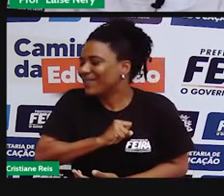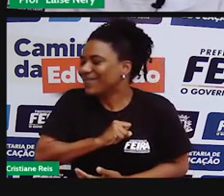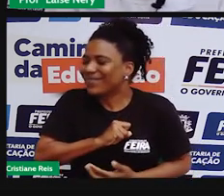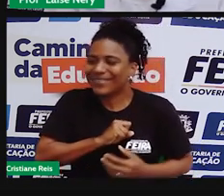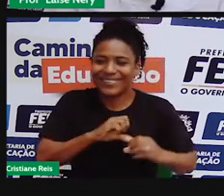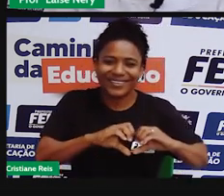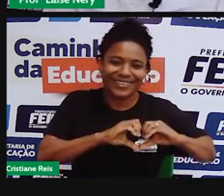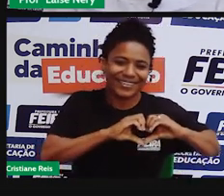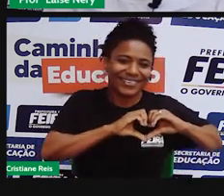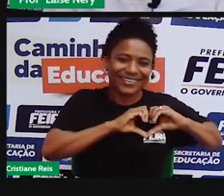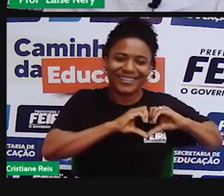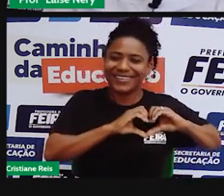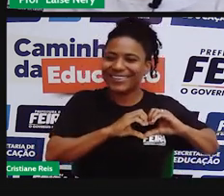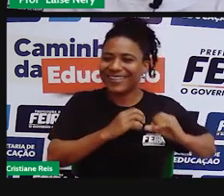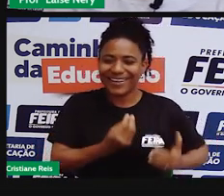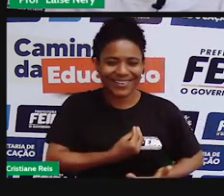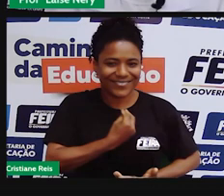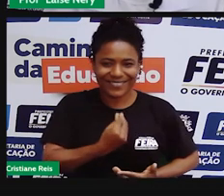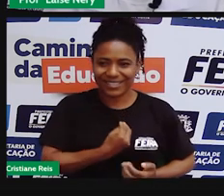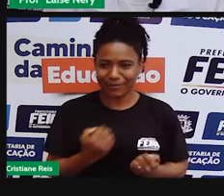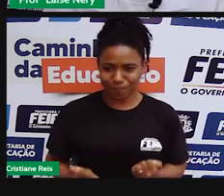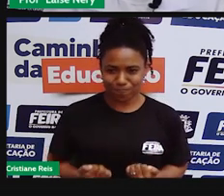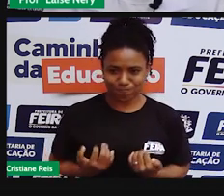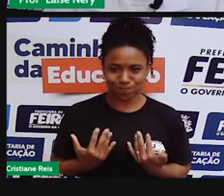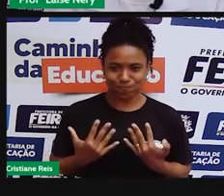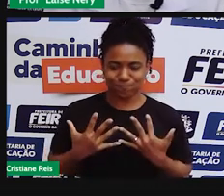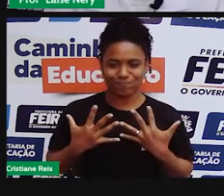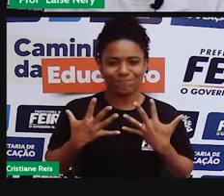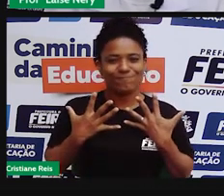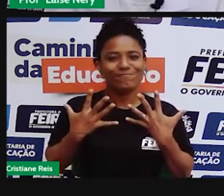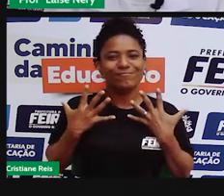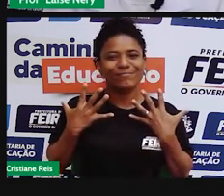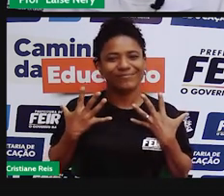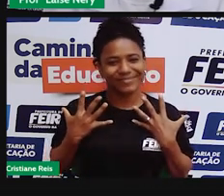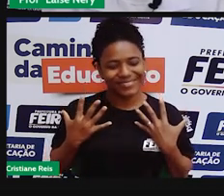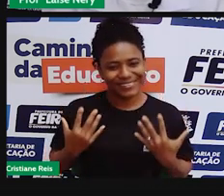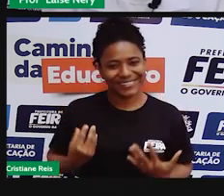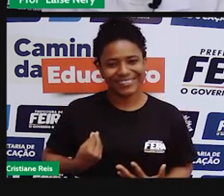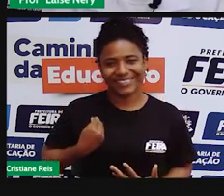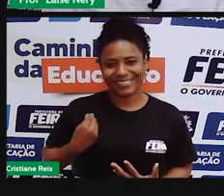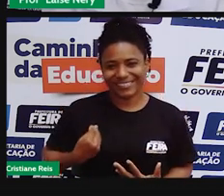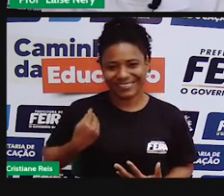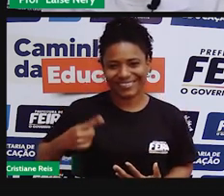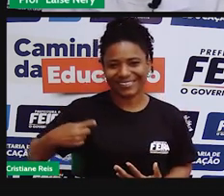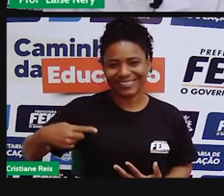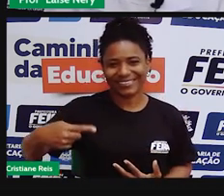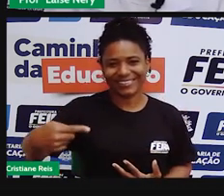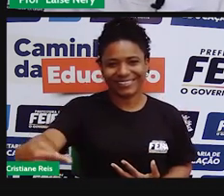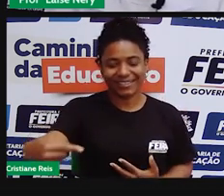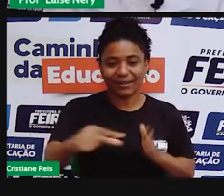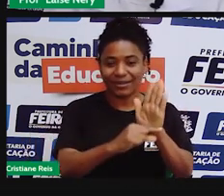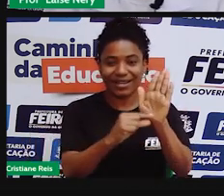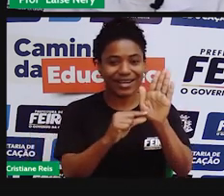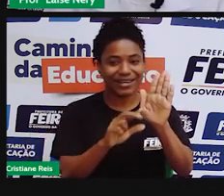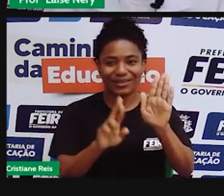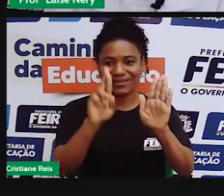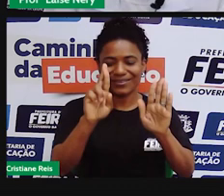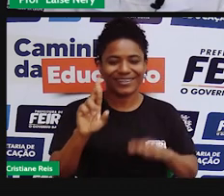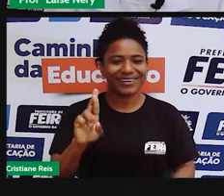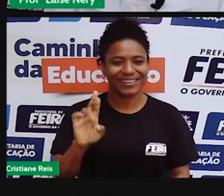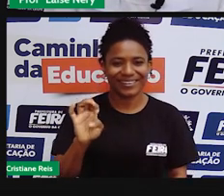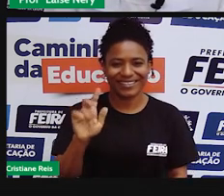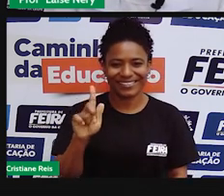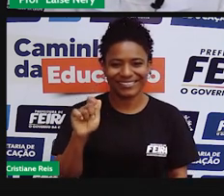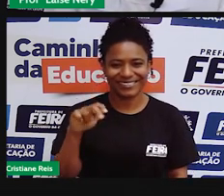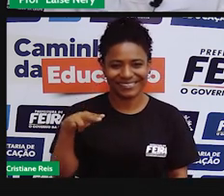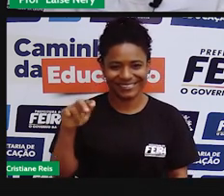sentir a vida e se renovar a cada dia e esse poema é de Regina Villaça